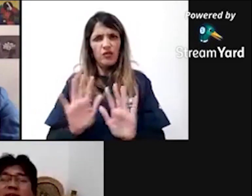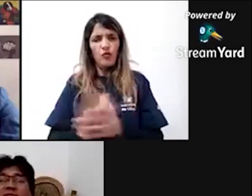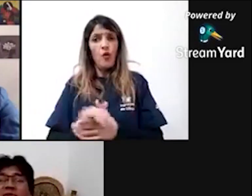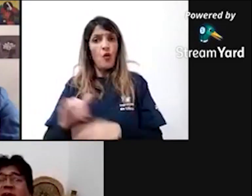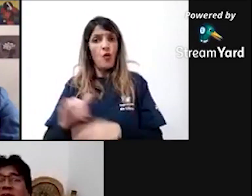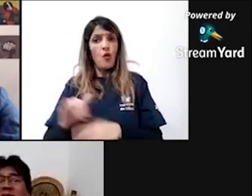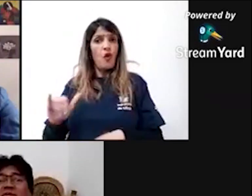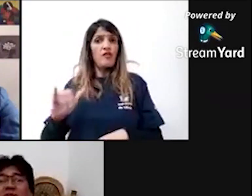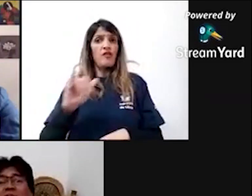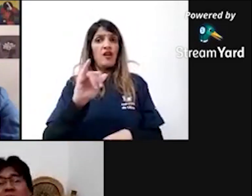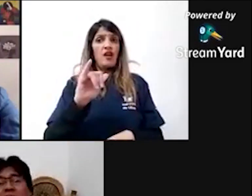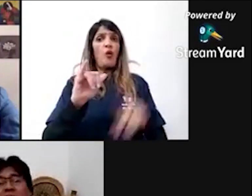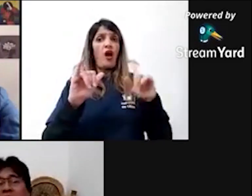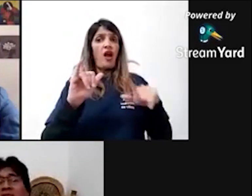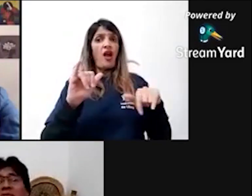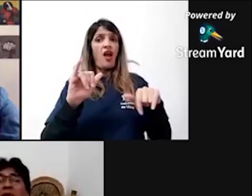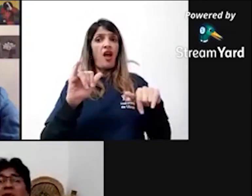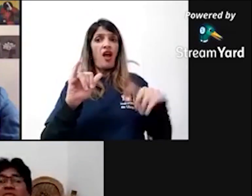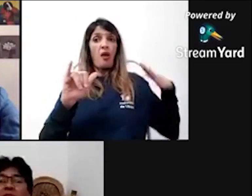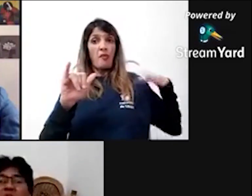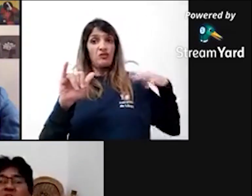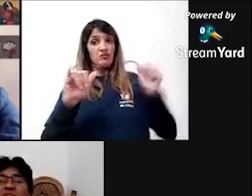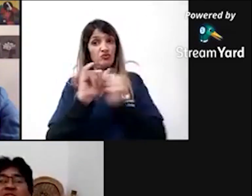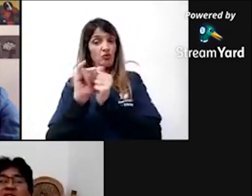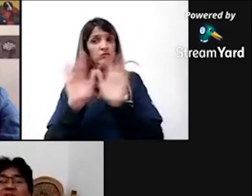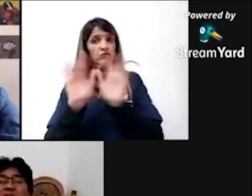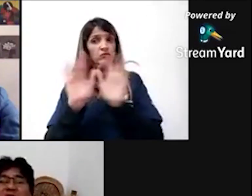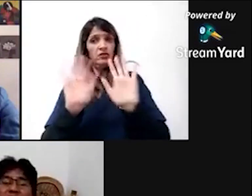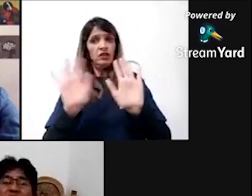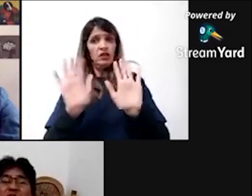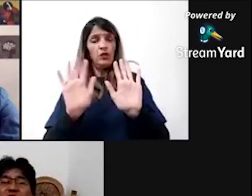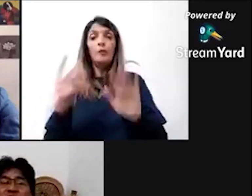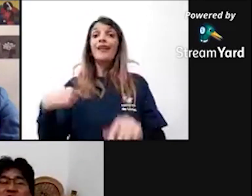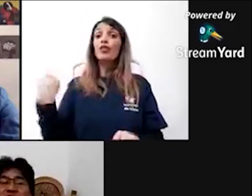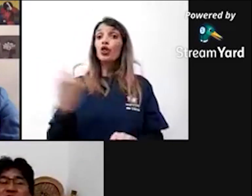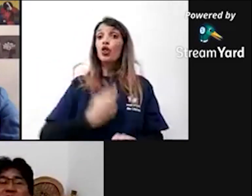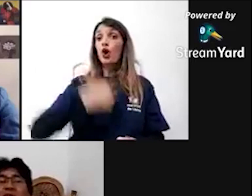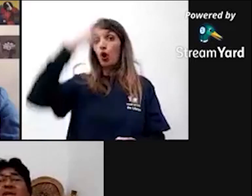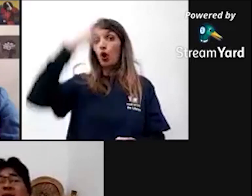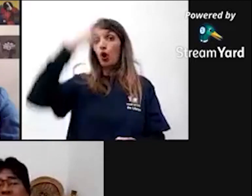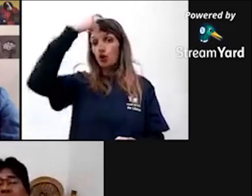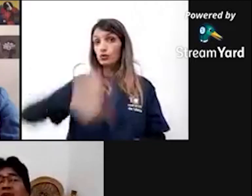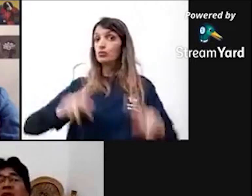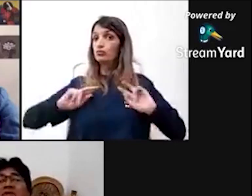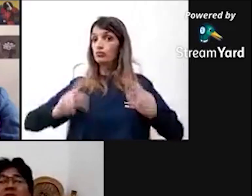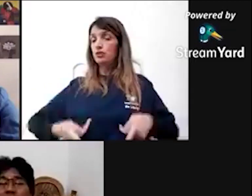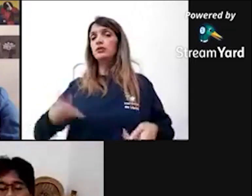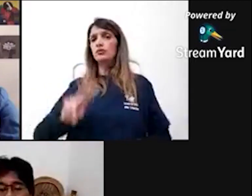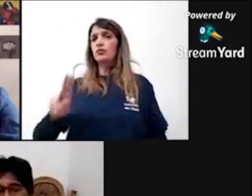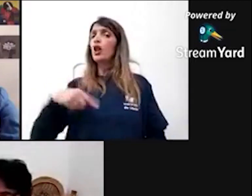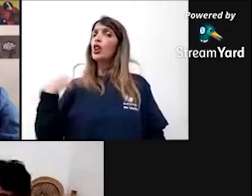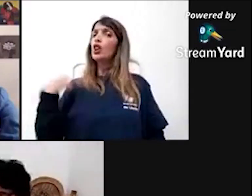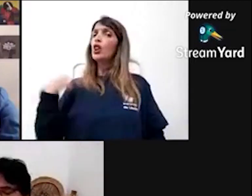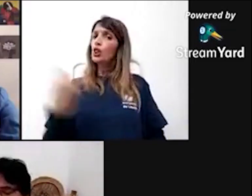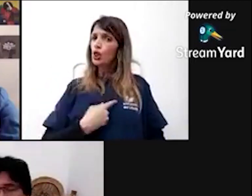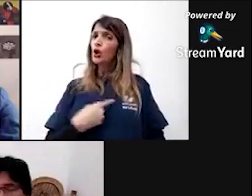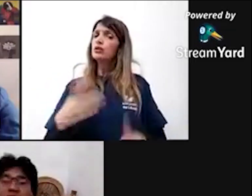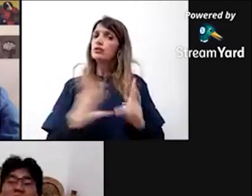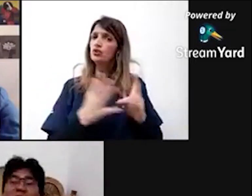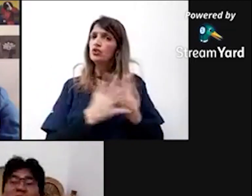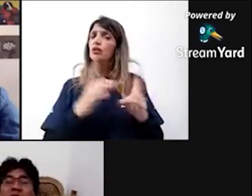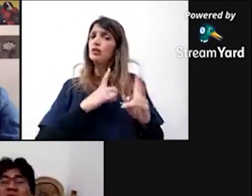um pássaro ficar andando com ele. Não. Foi para a gente utilizar. E a gente, como indígena, tem o direito às roupas, a